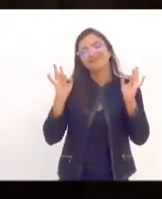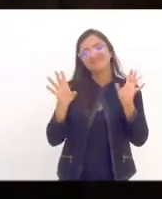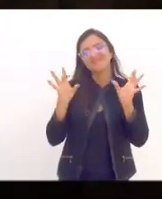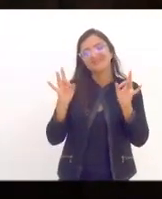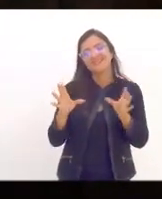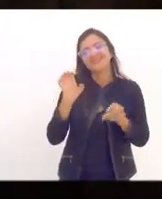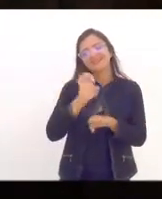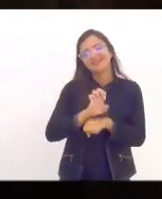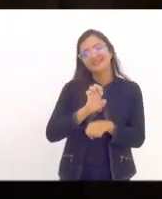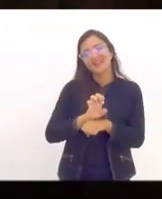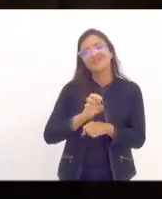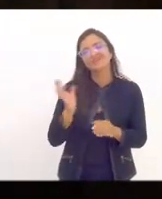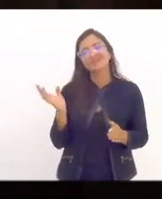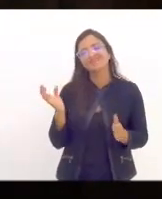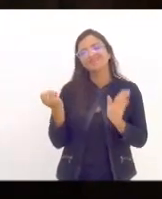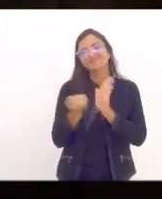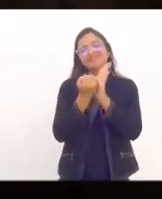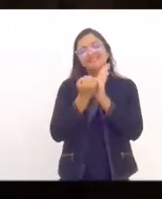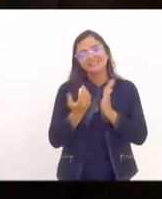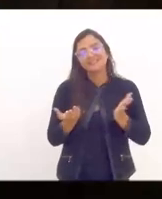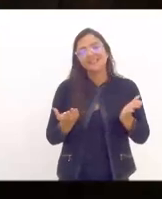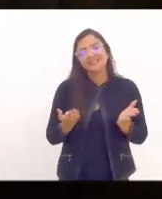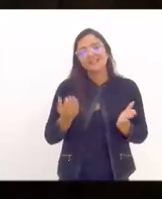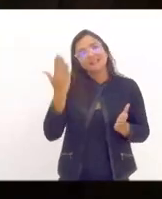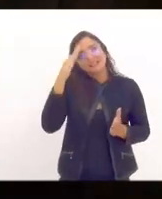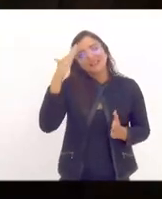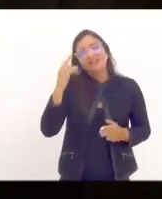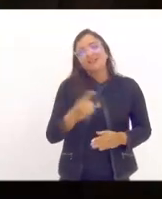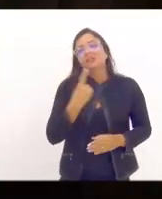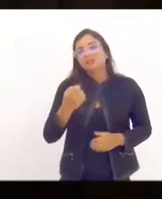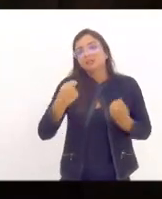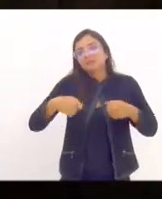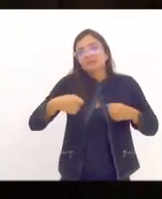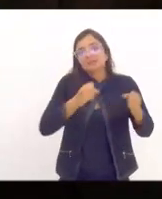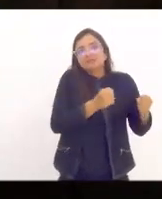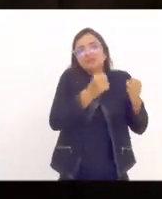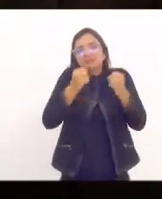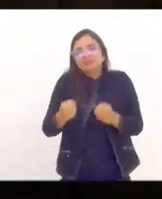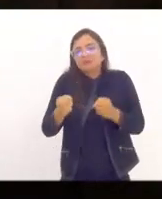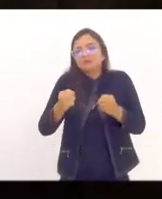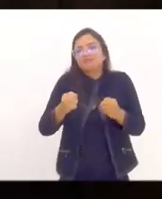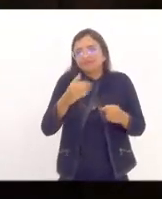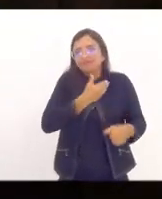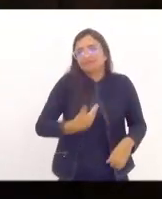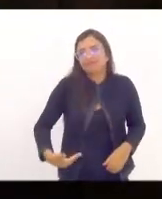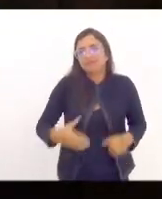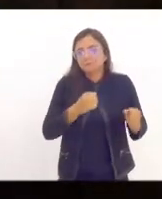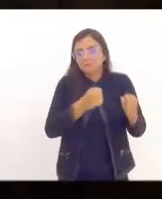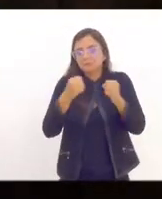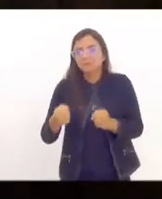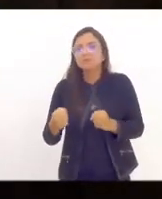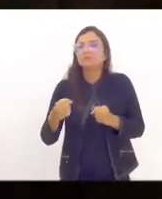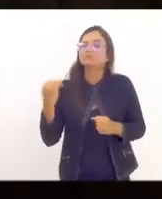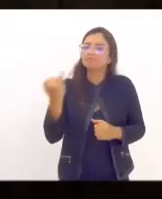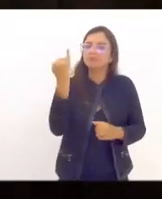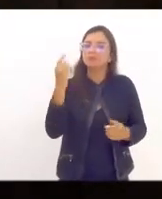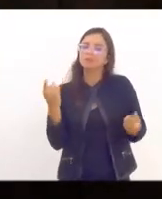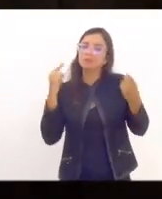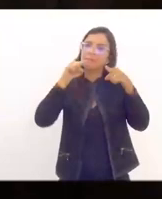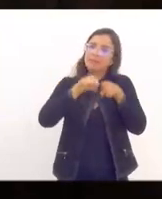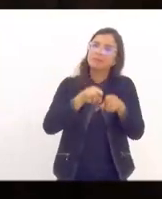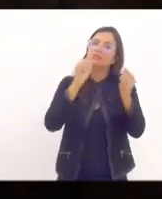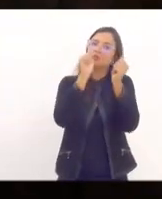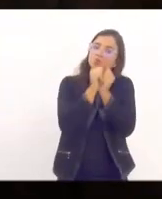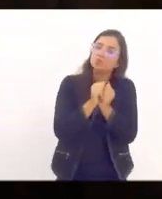pelo Estado também entender que a gente precisa ter o poder público como parceiros e